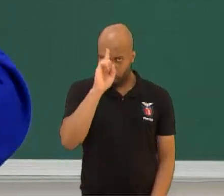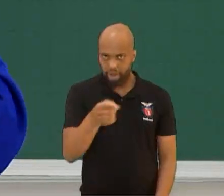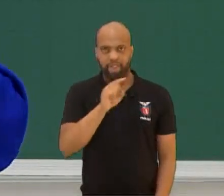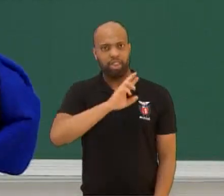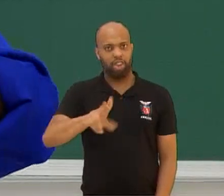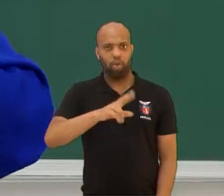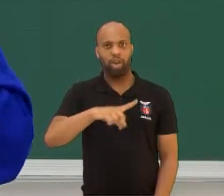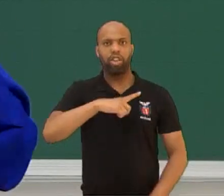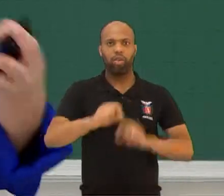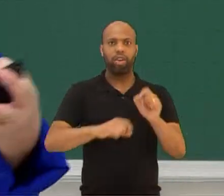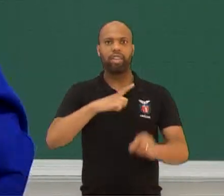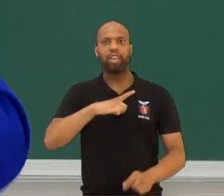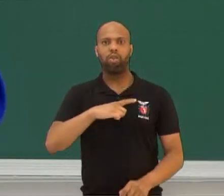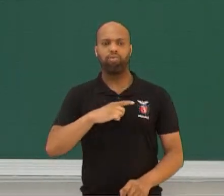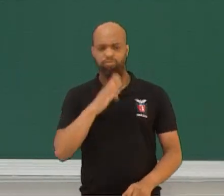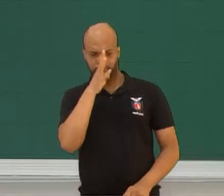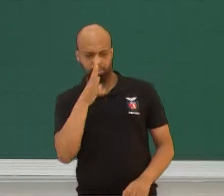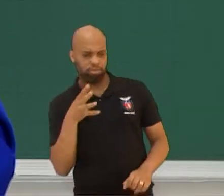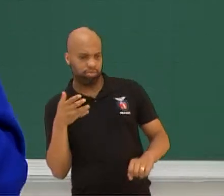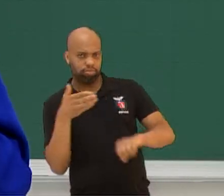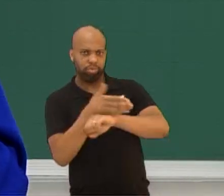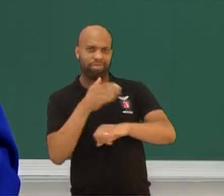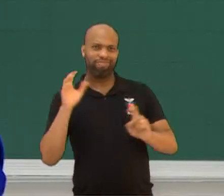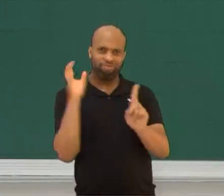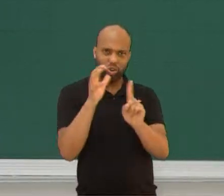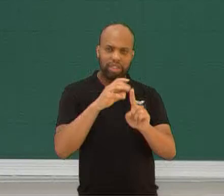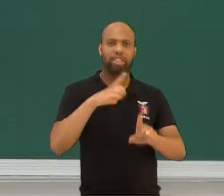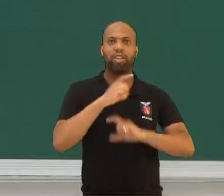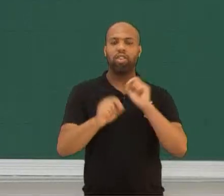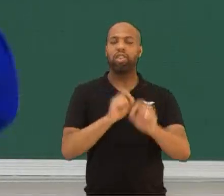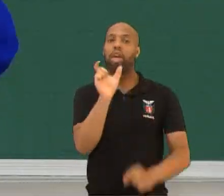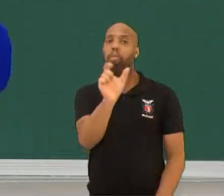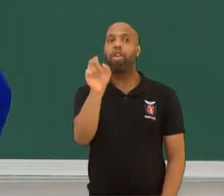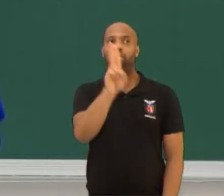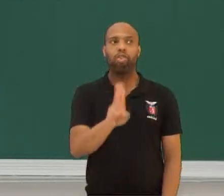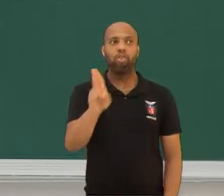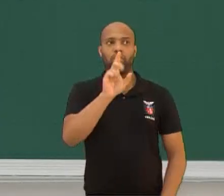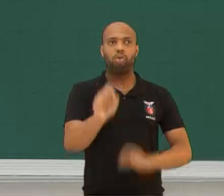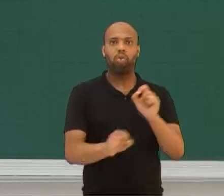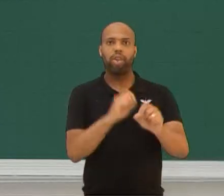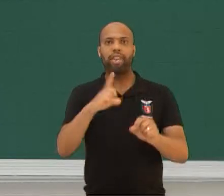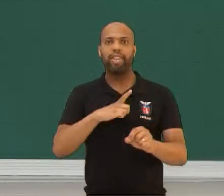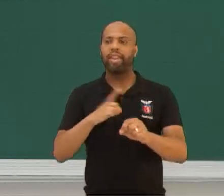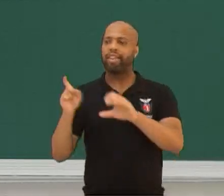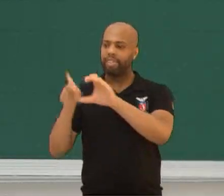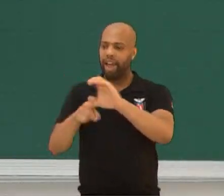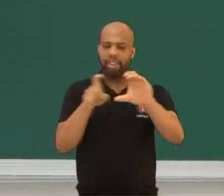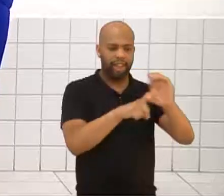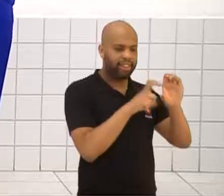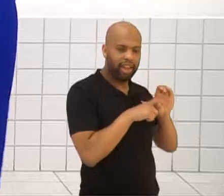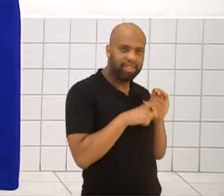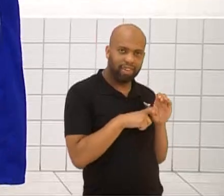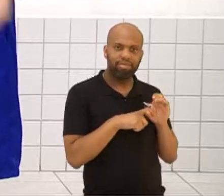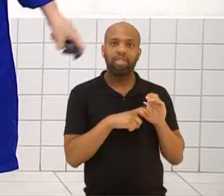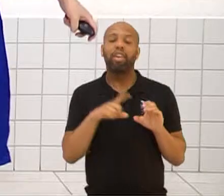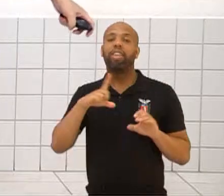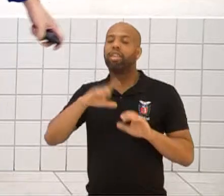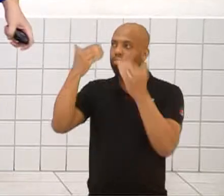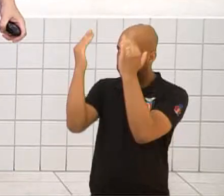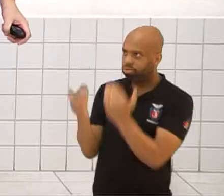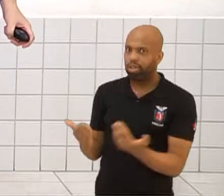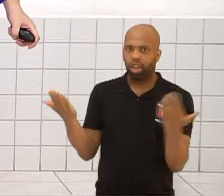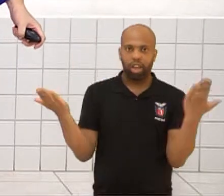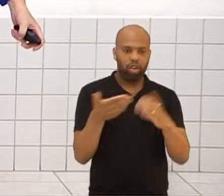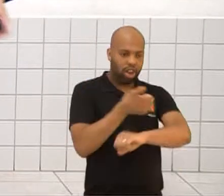sim que um interfere no outro. Então, a melhor palavra para usar seria chamada interdependência entre eles. Então, ao analisarmos